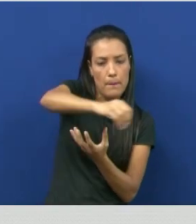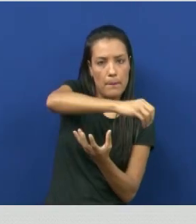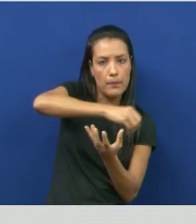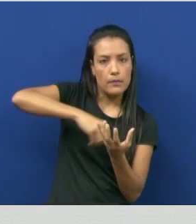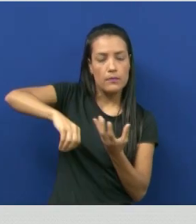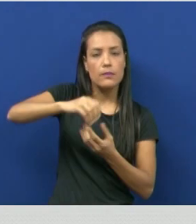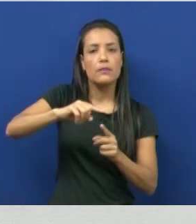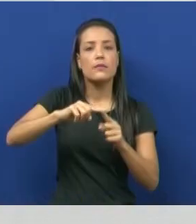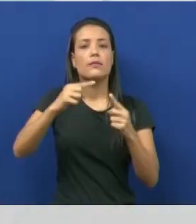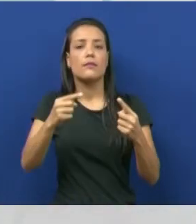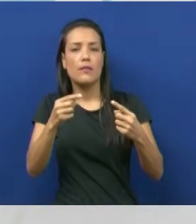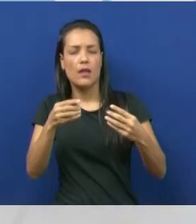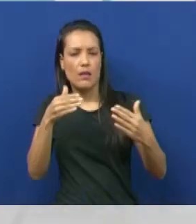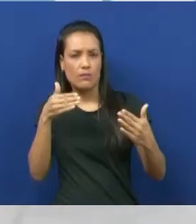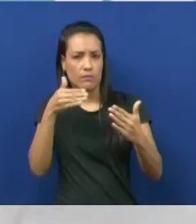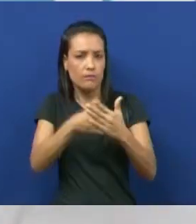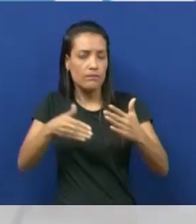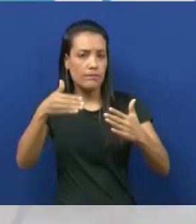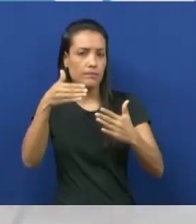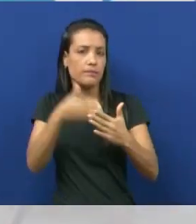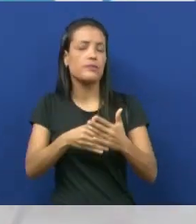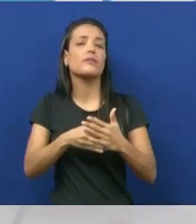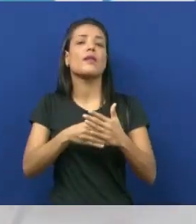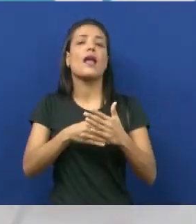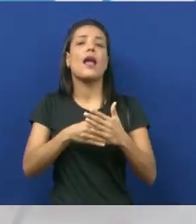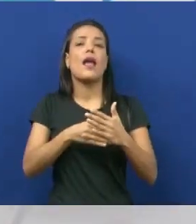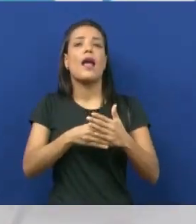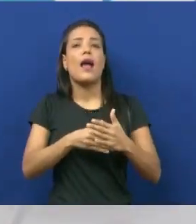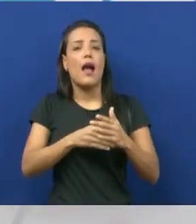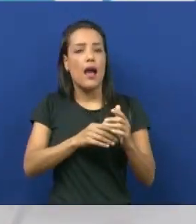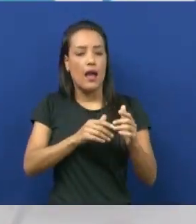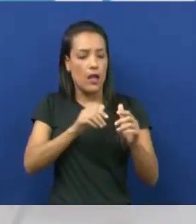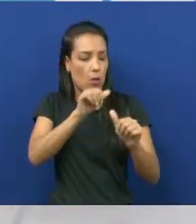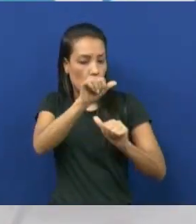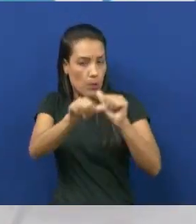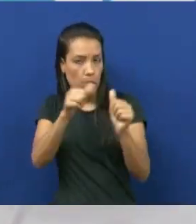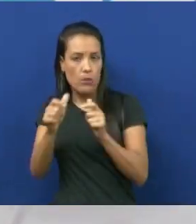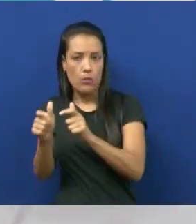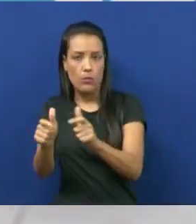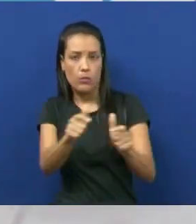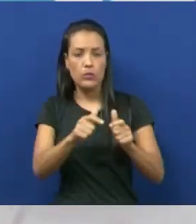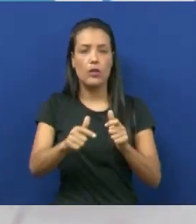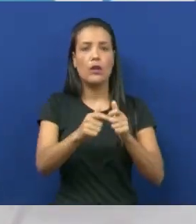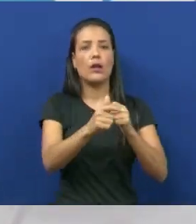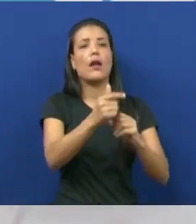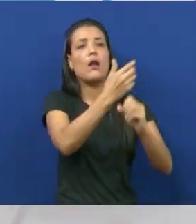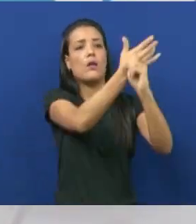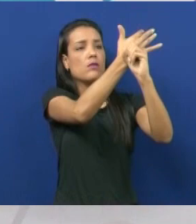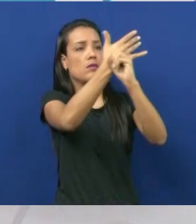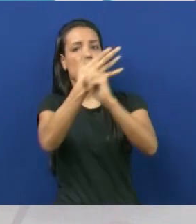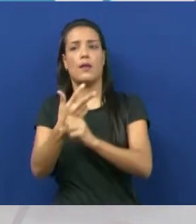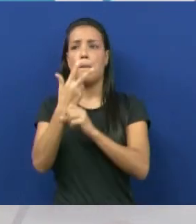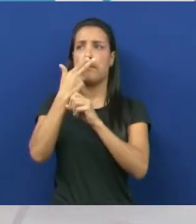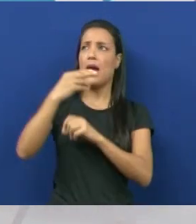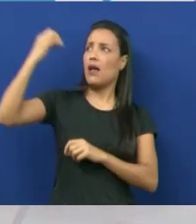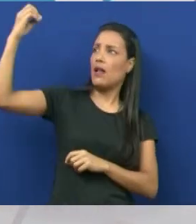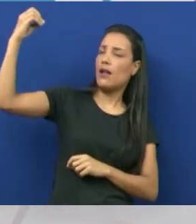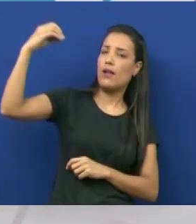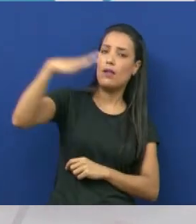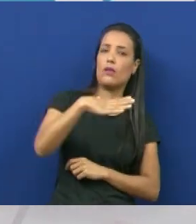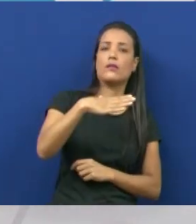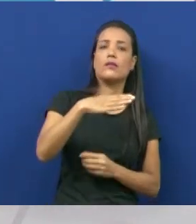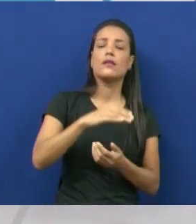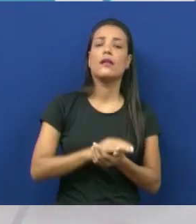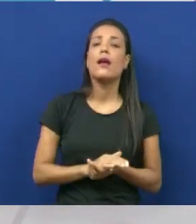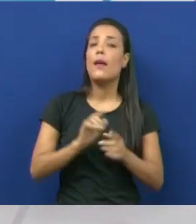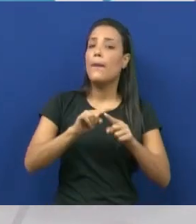entra em atrito com essa camada e aí vem se deslocando para o nosso planeta, formando essa ideia de um rastro luminoso. Mas, na verdade,